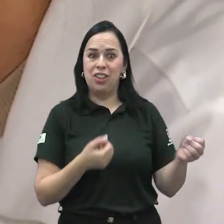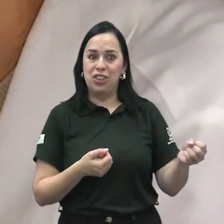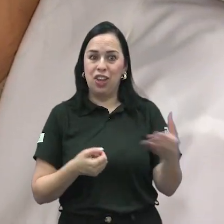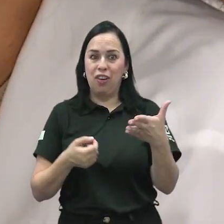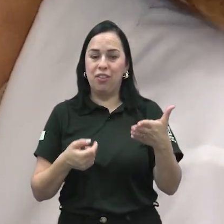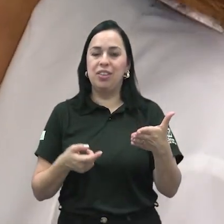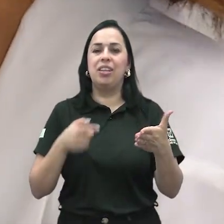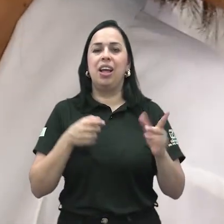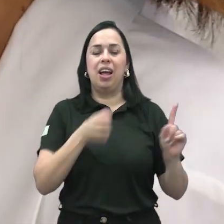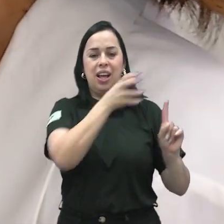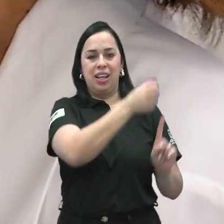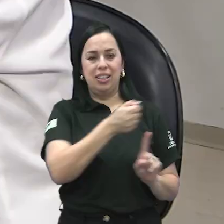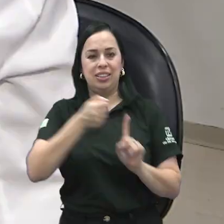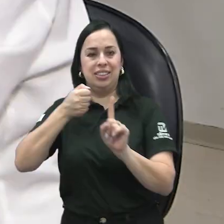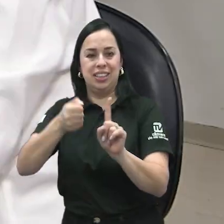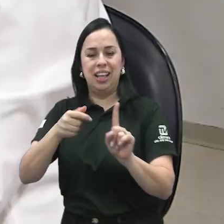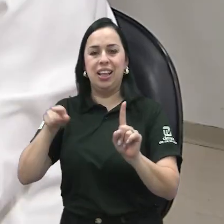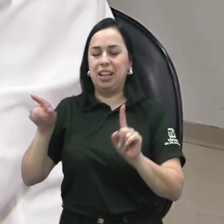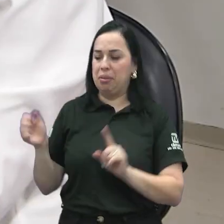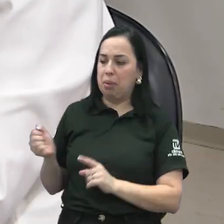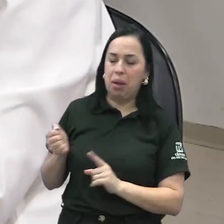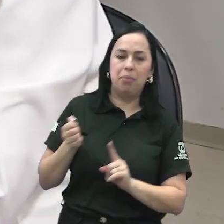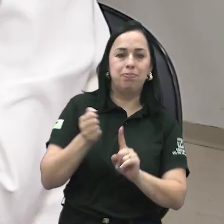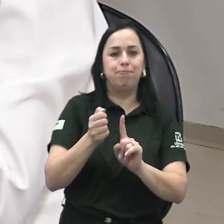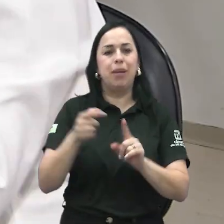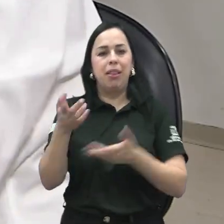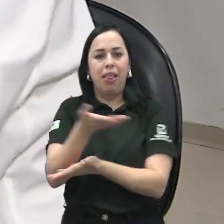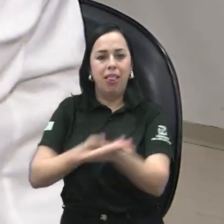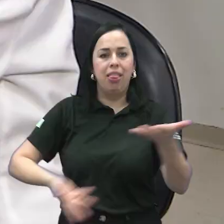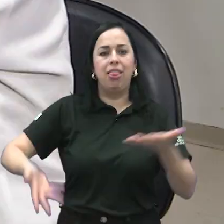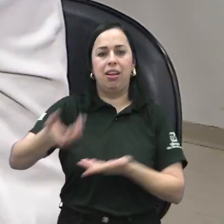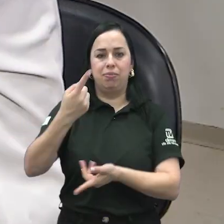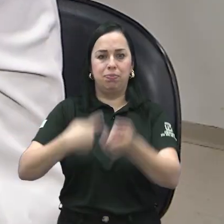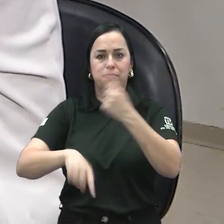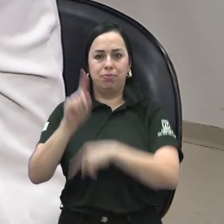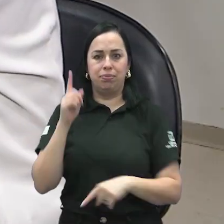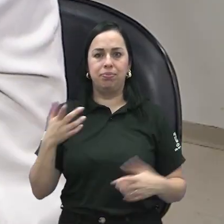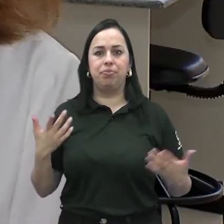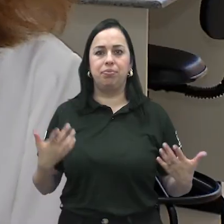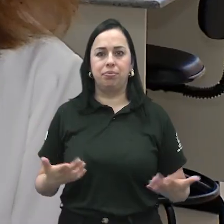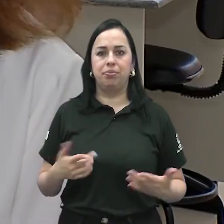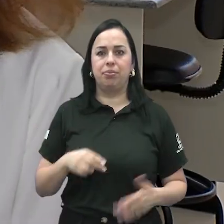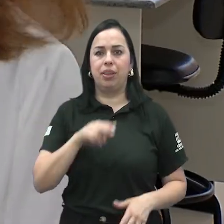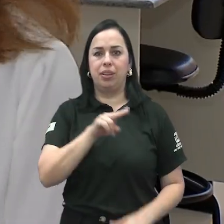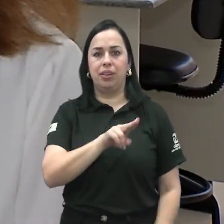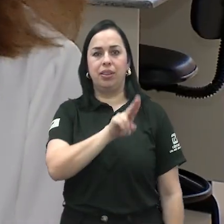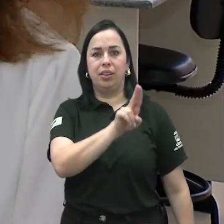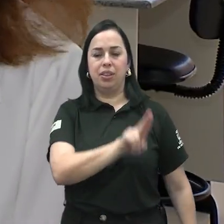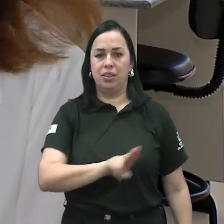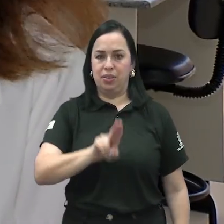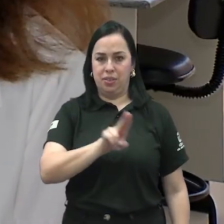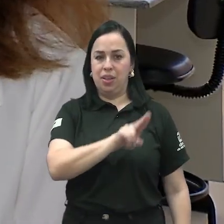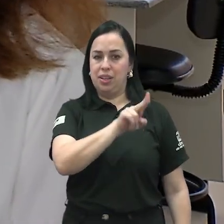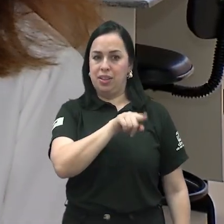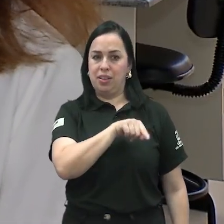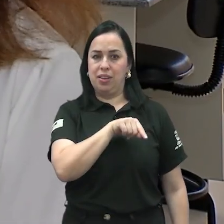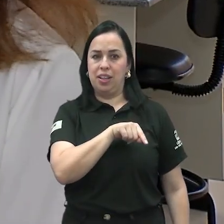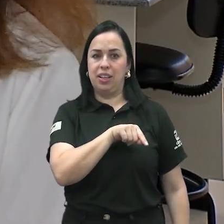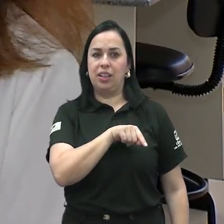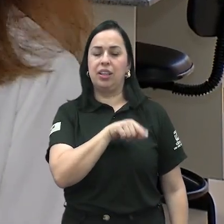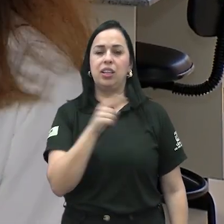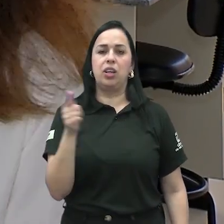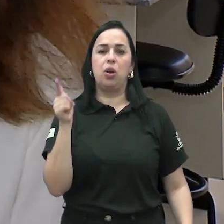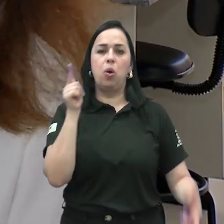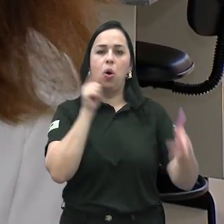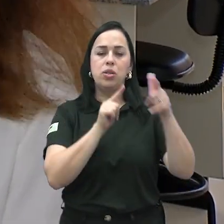profissionais, aquece o mercado e promove a estruturação de toda uma cadeia produtiva. Dentro da universidade que